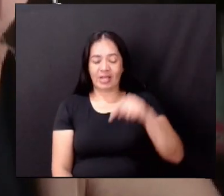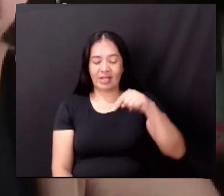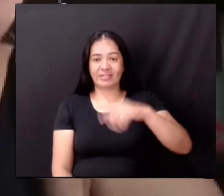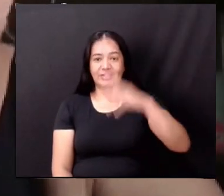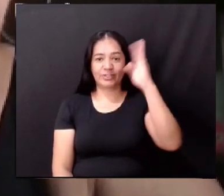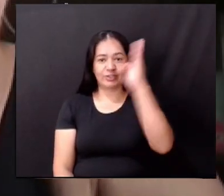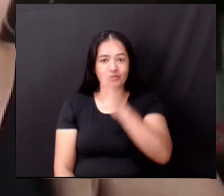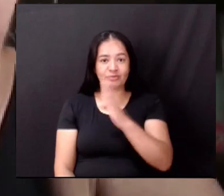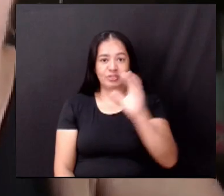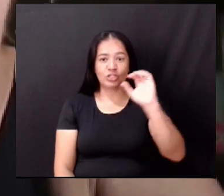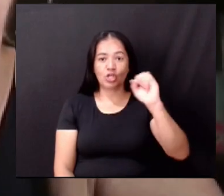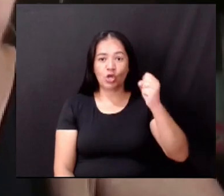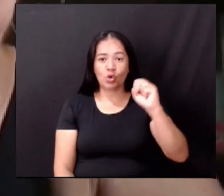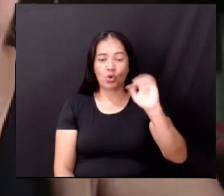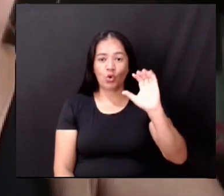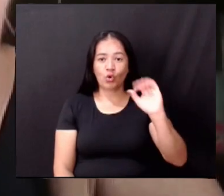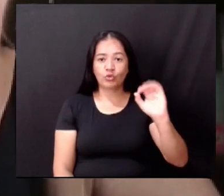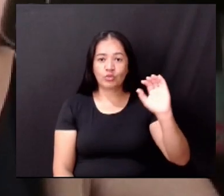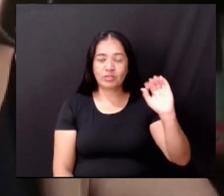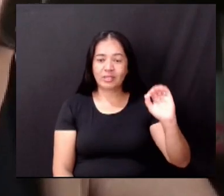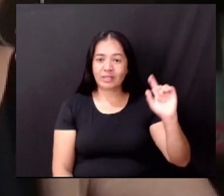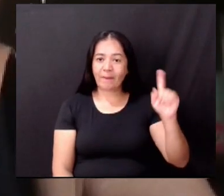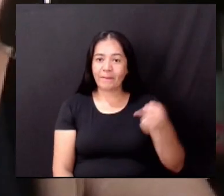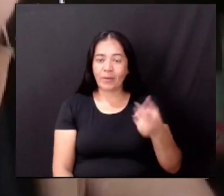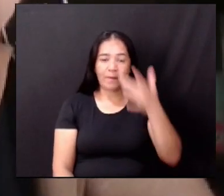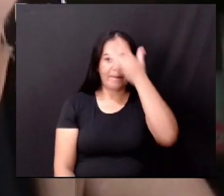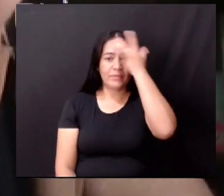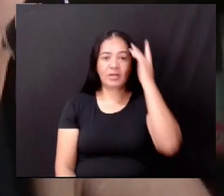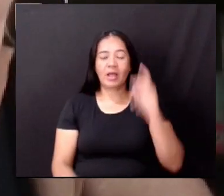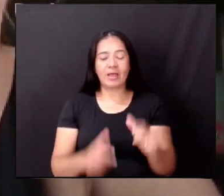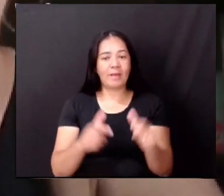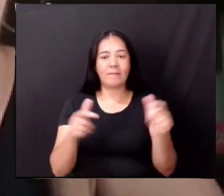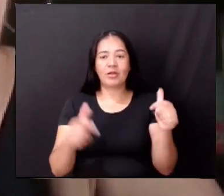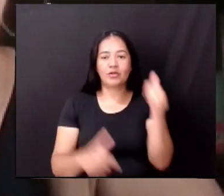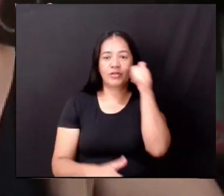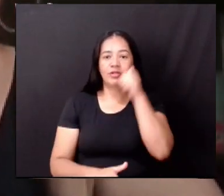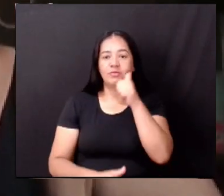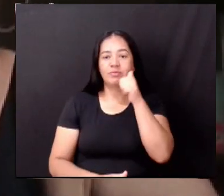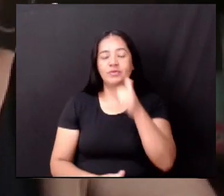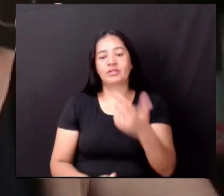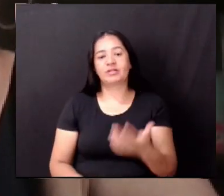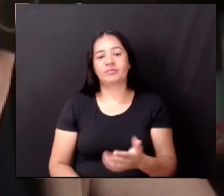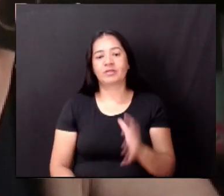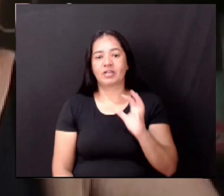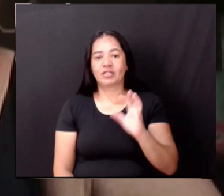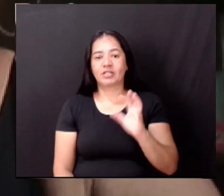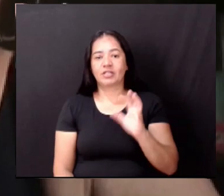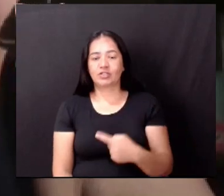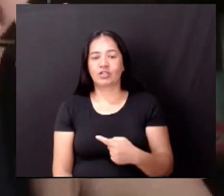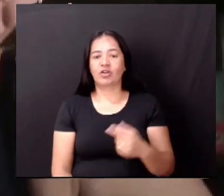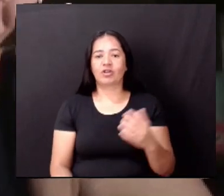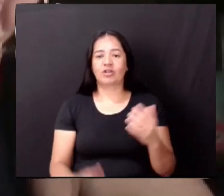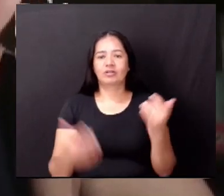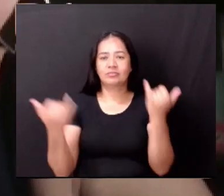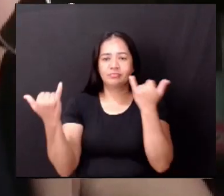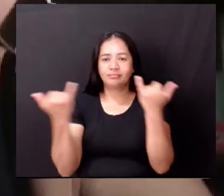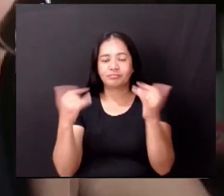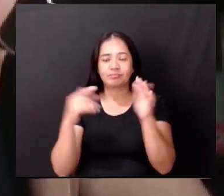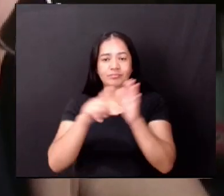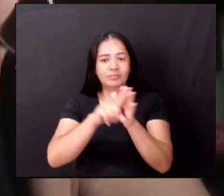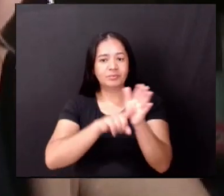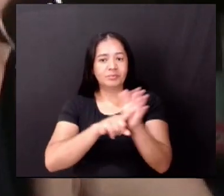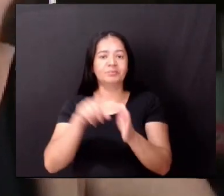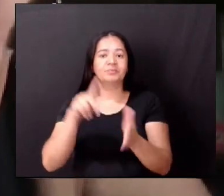federal, estão no Brasil, 800 mil pessoas, onde a grande maioria é feita de mulheres. E isso é o que a gente